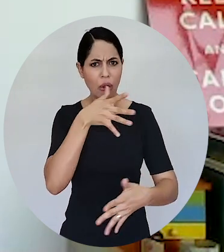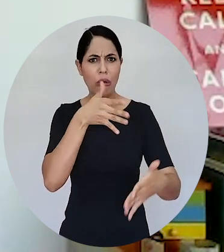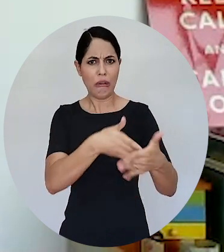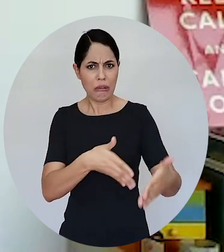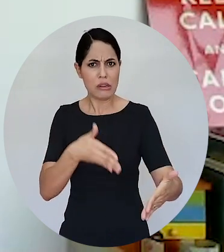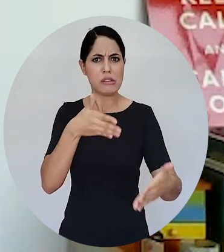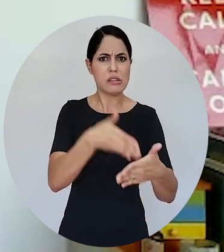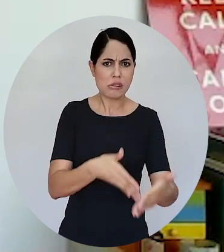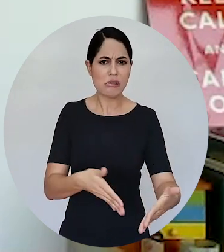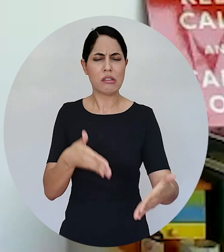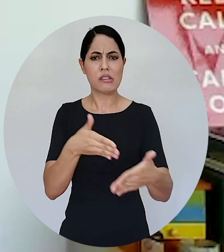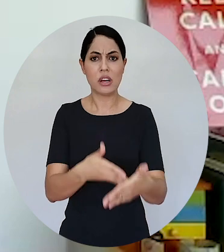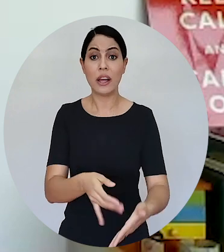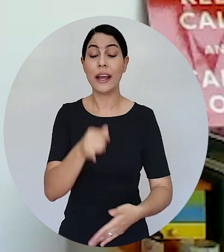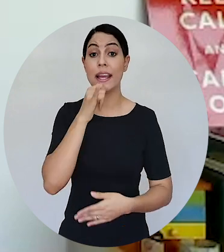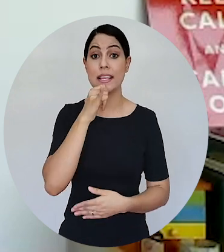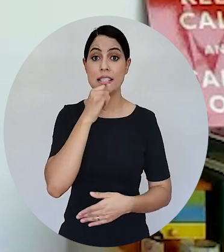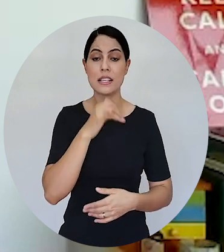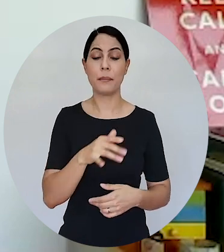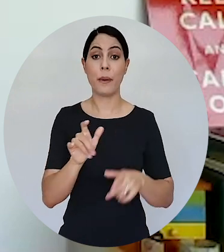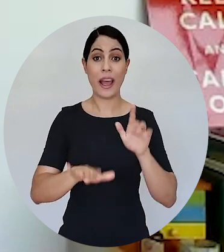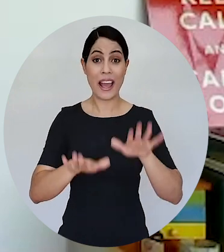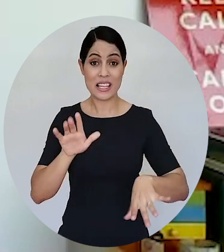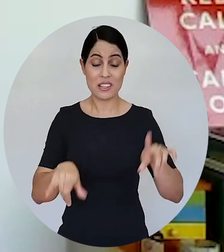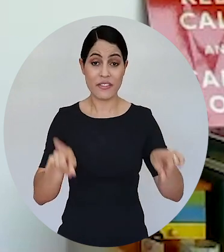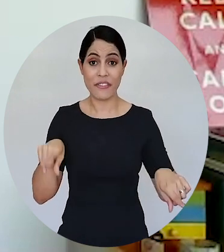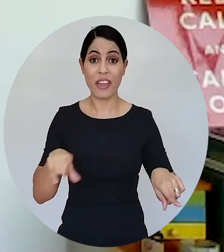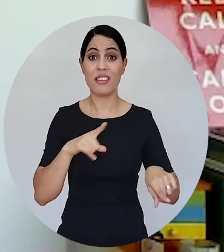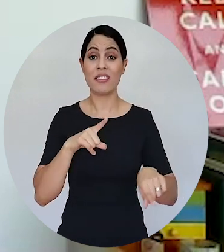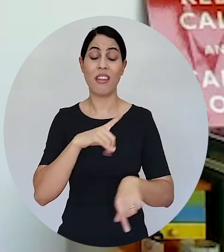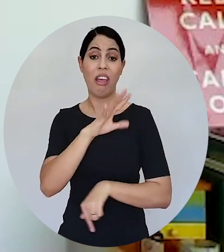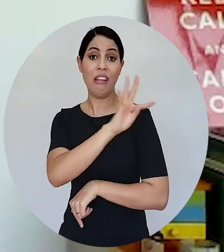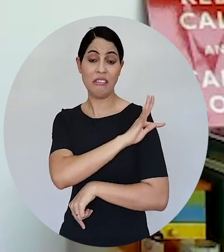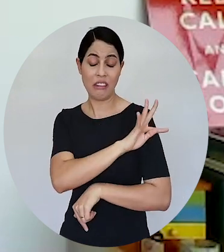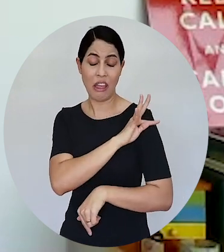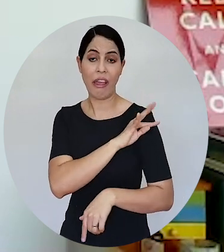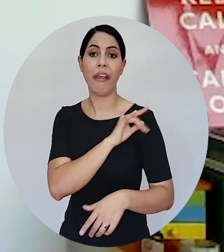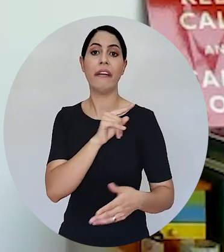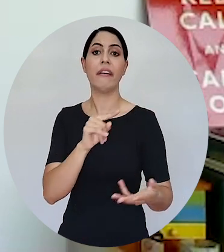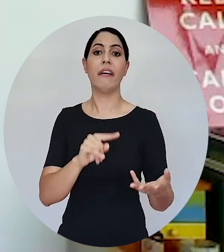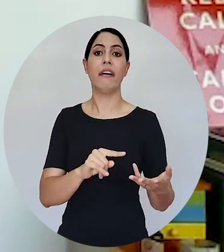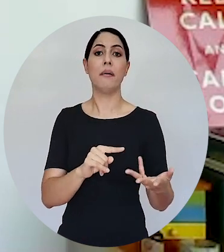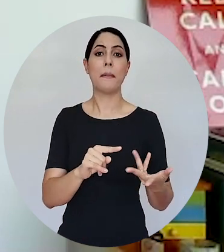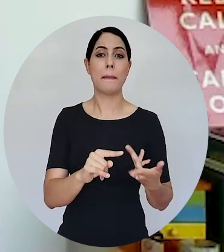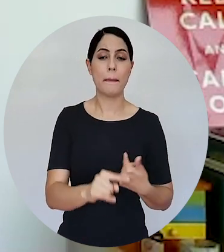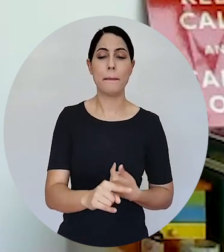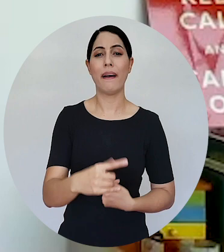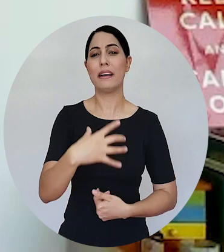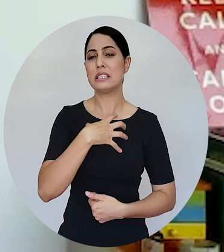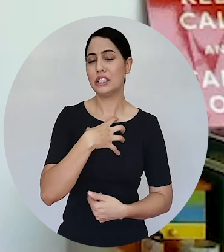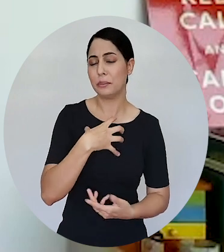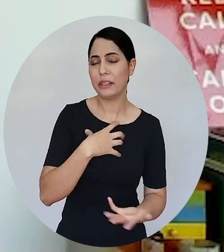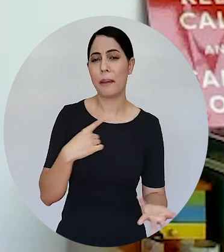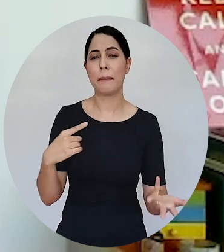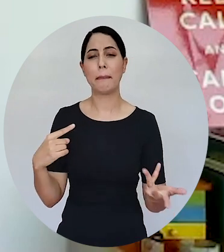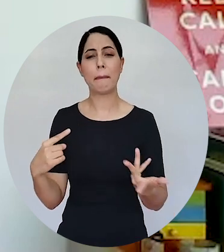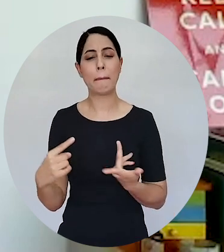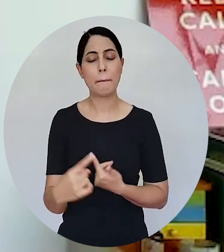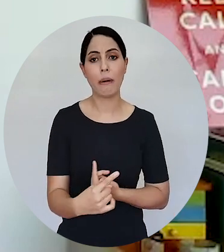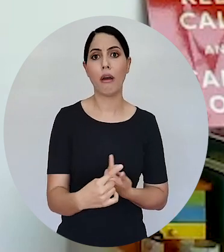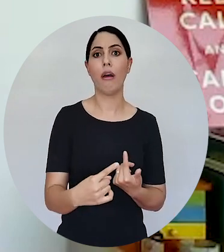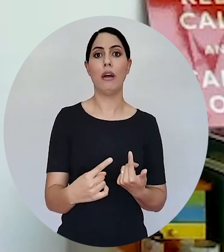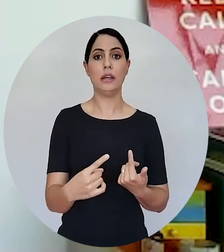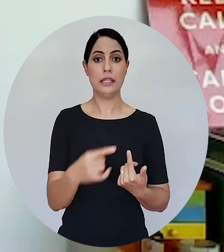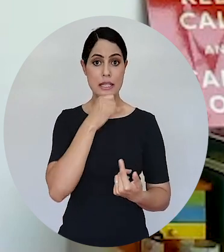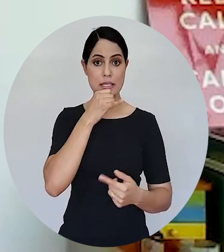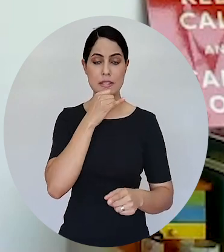são difíceis, quando os casos envolvem muitas questões técnicas, questões também sentimentais, emocionais,